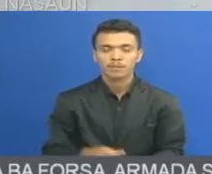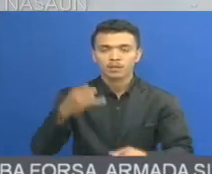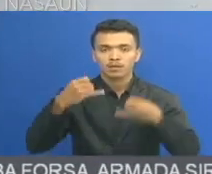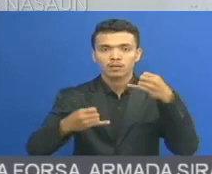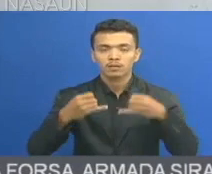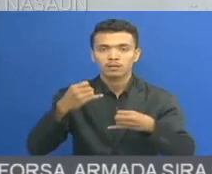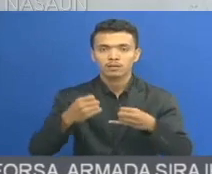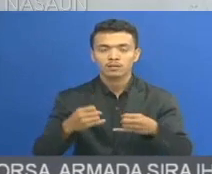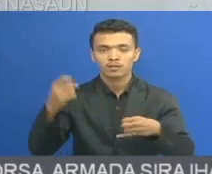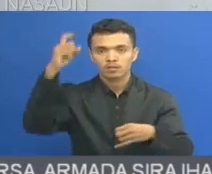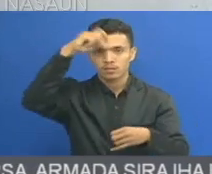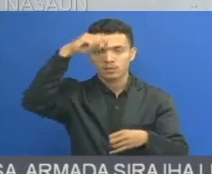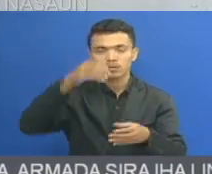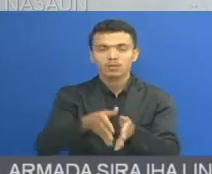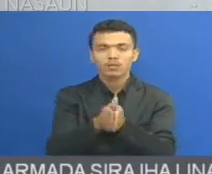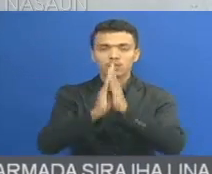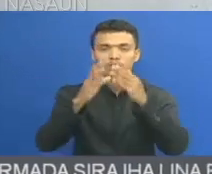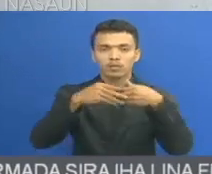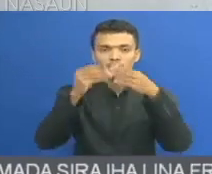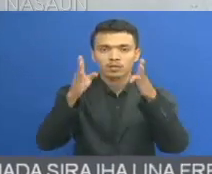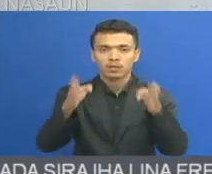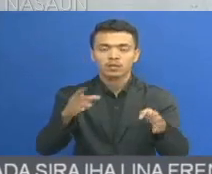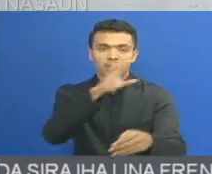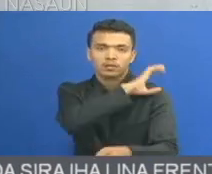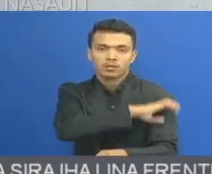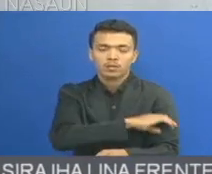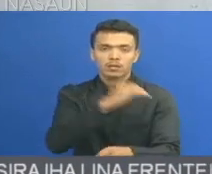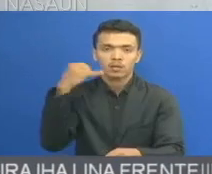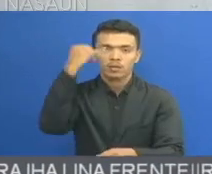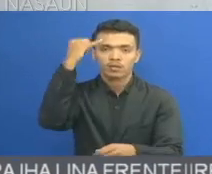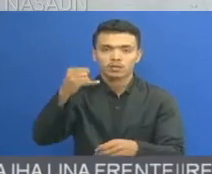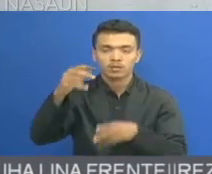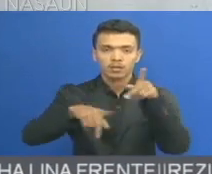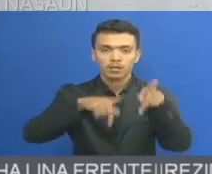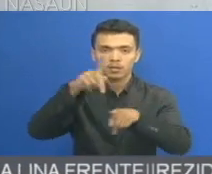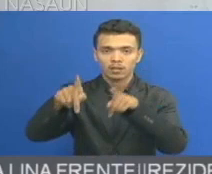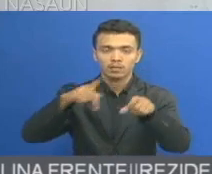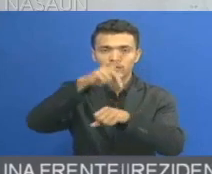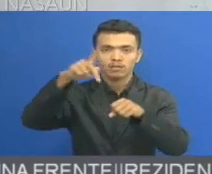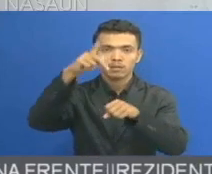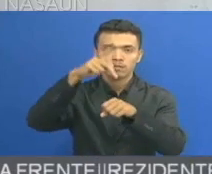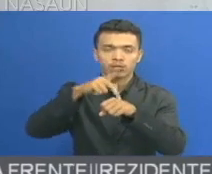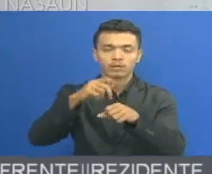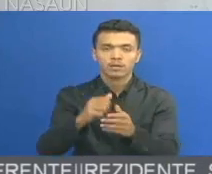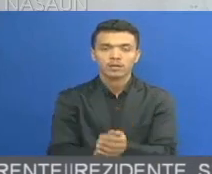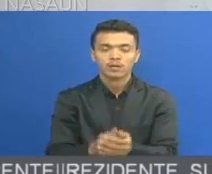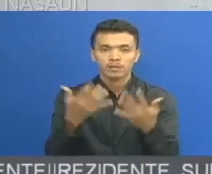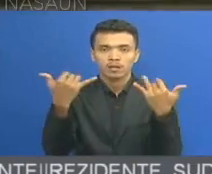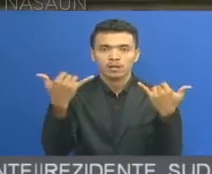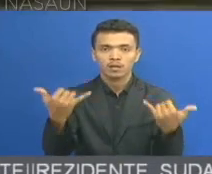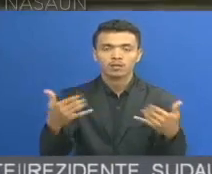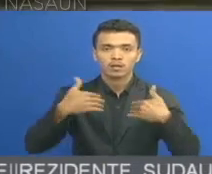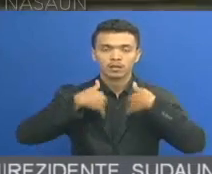Jurista Sérgio Quintas, sua autoridade de segurança, atua investiga cidadão filipina. Congressman Arnolfo, nebe horas cidadão